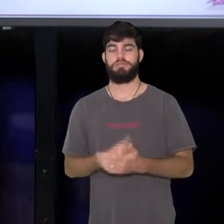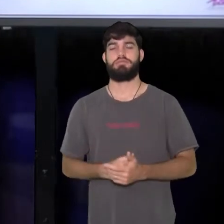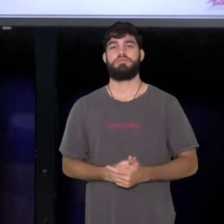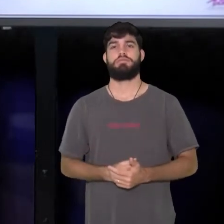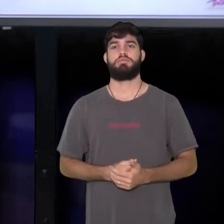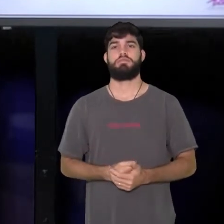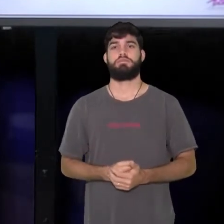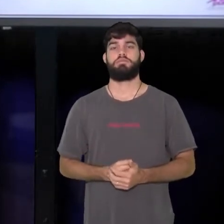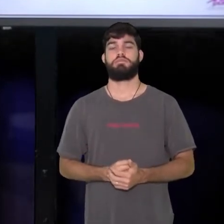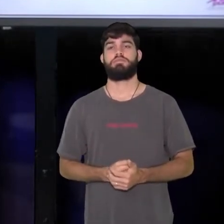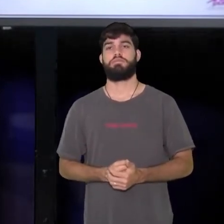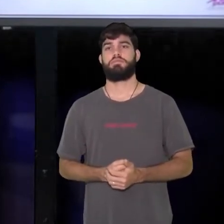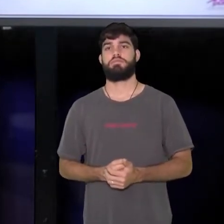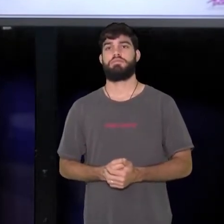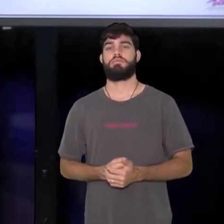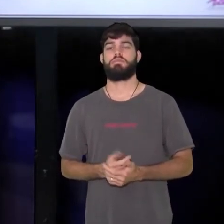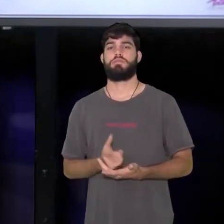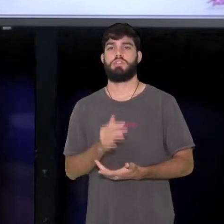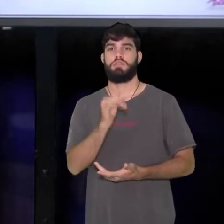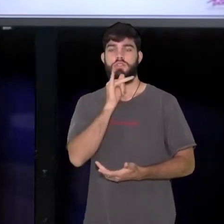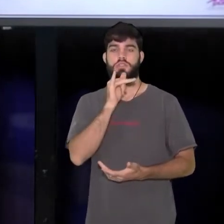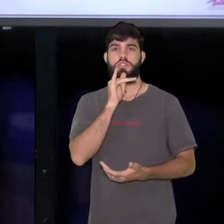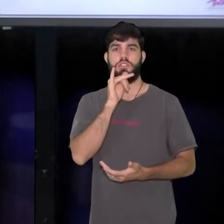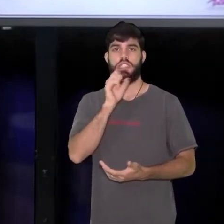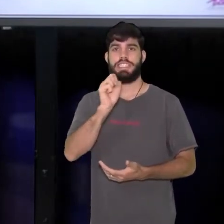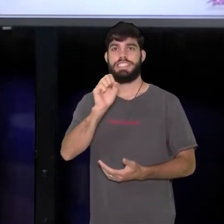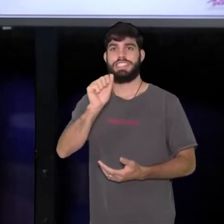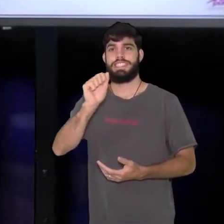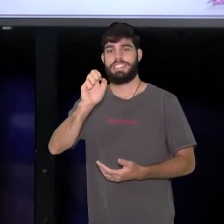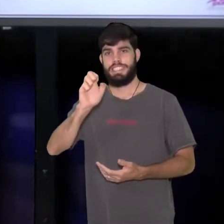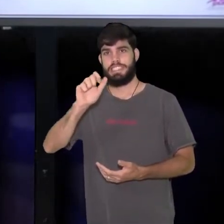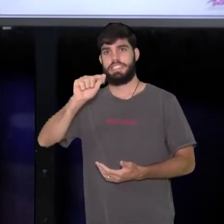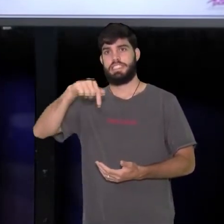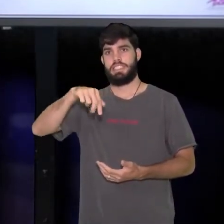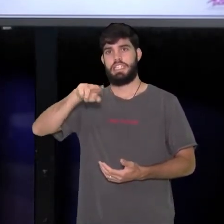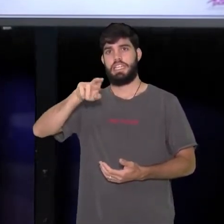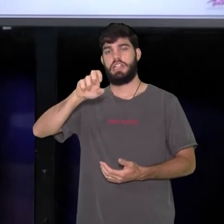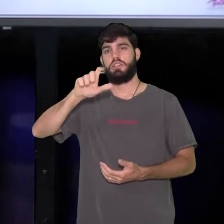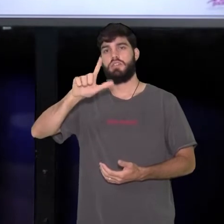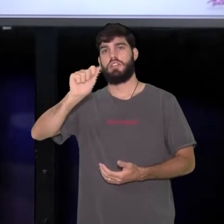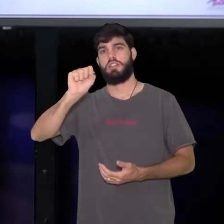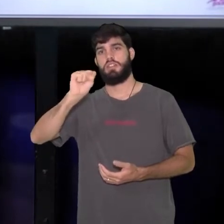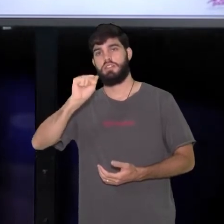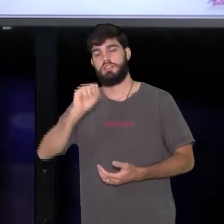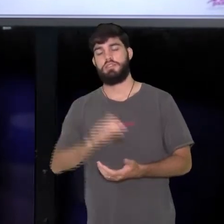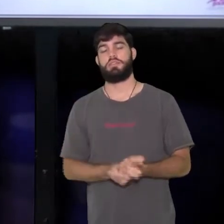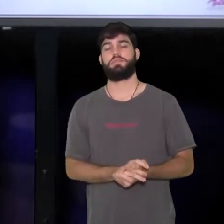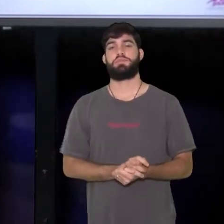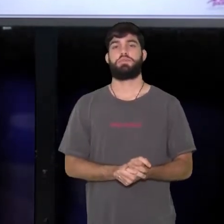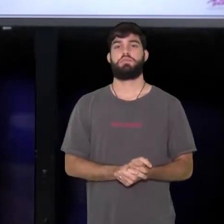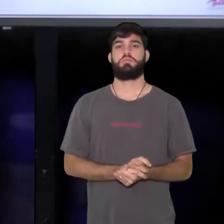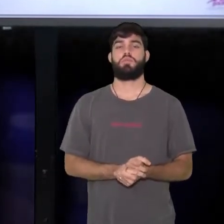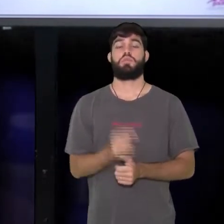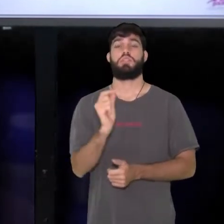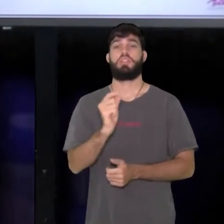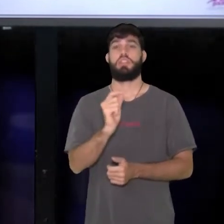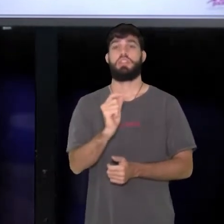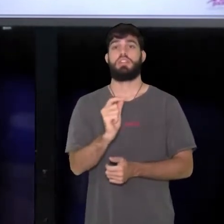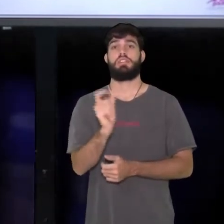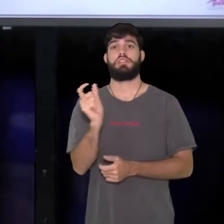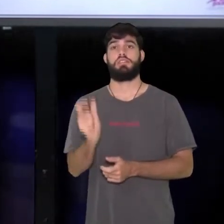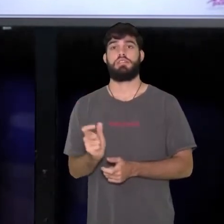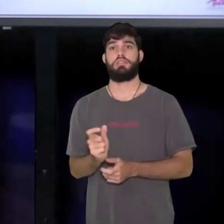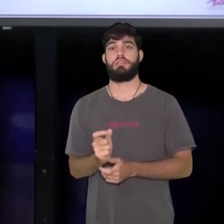lá no topo, o título, sequelas. E aí vamos observar o que cada um diz quando olha para o outro.